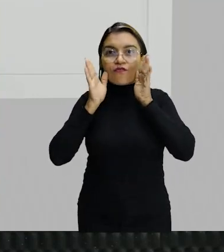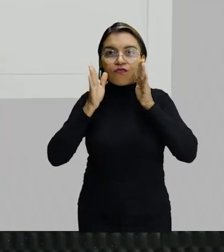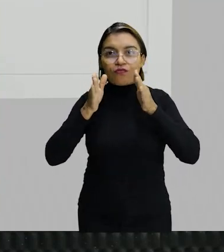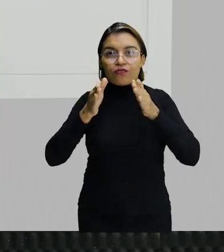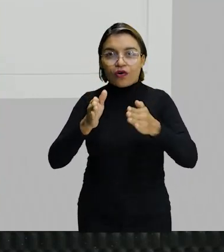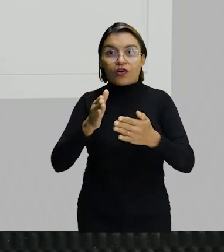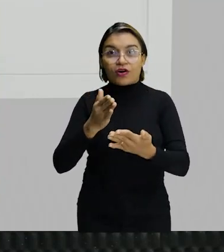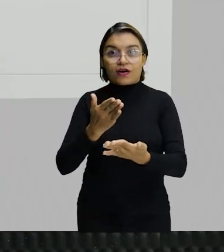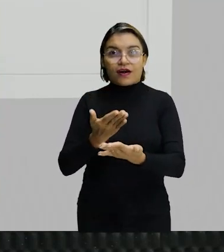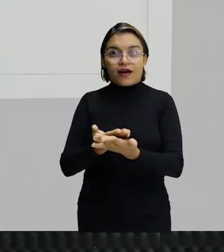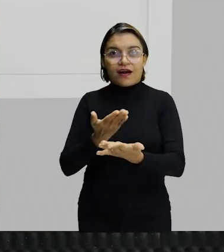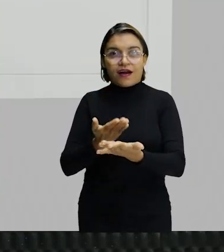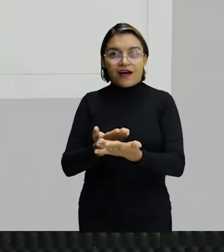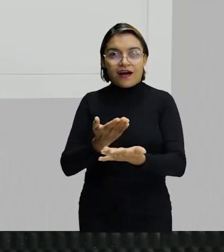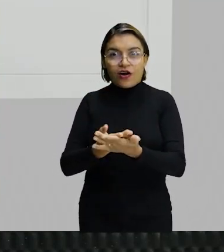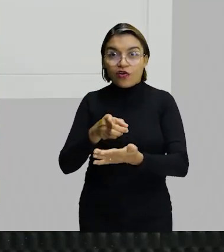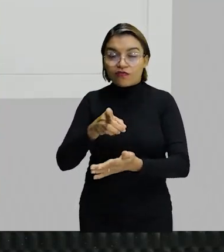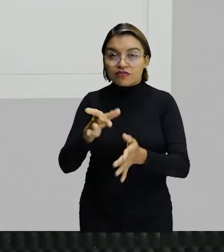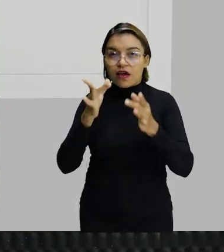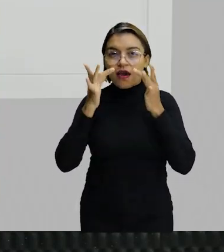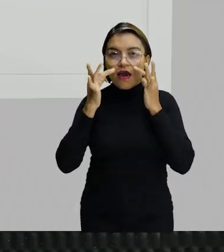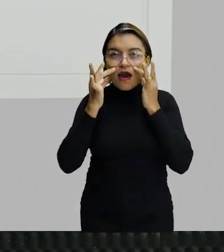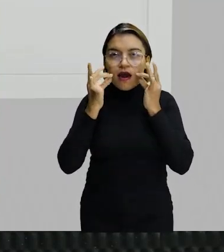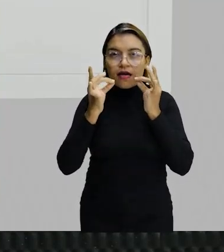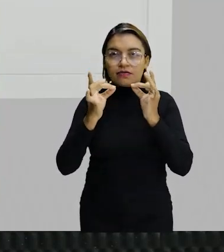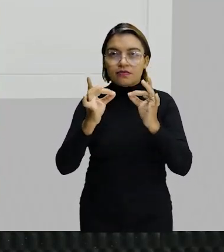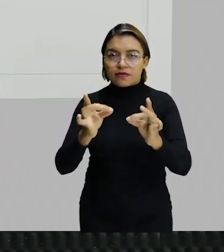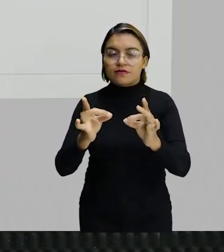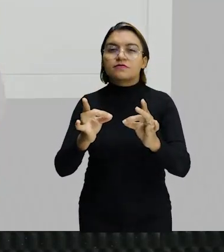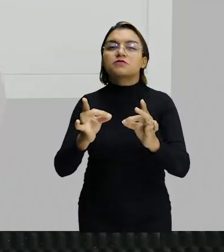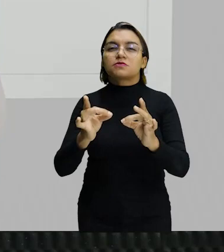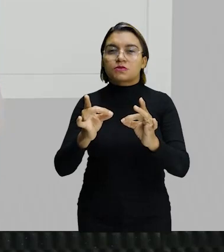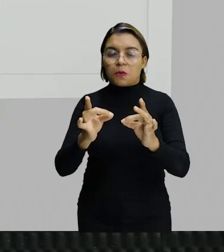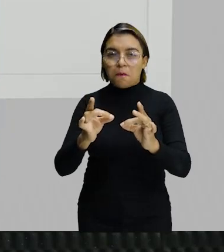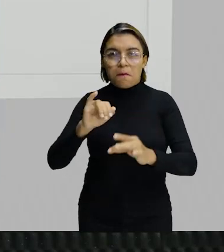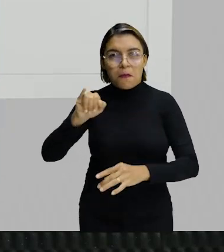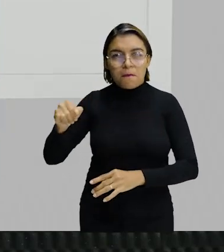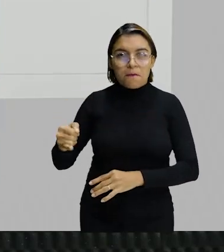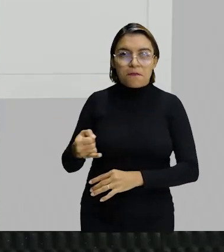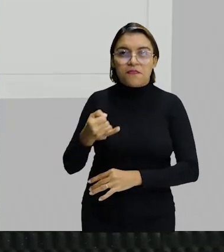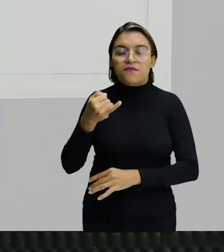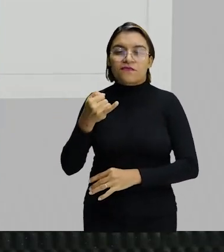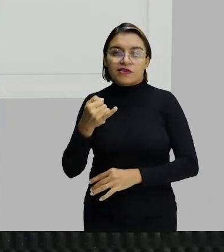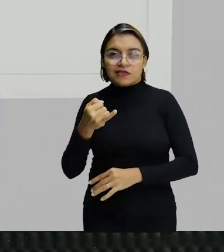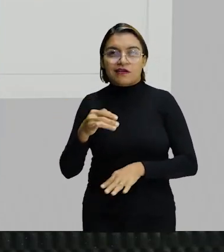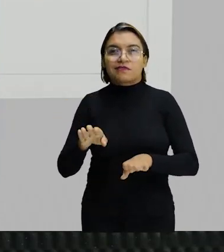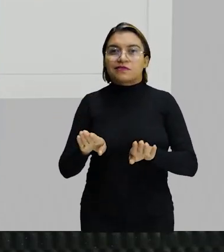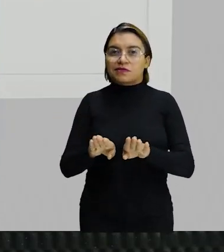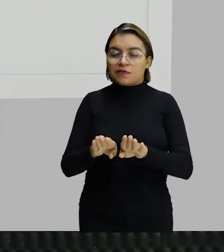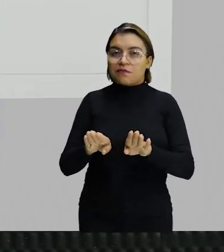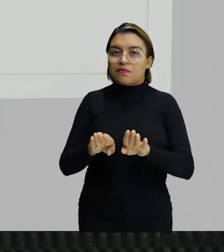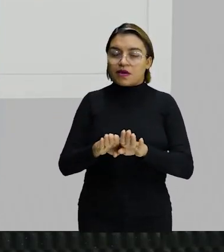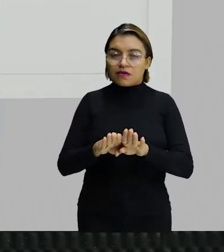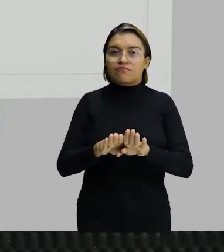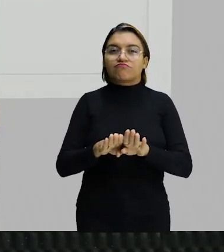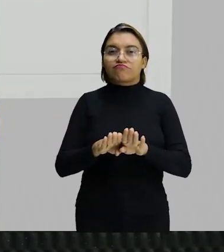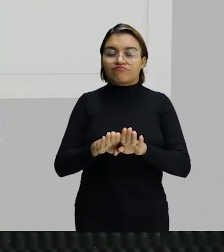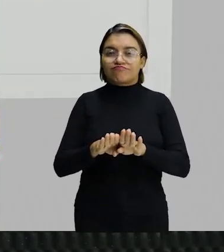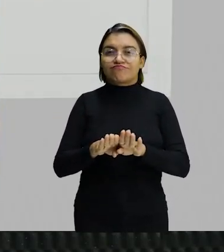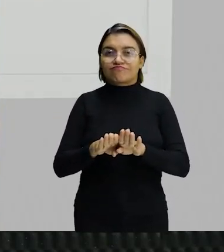gente possa, assim, com a tua atenção, construir, aproveitar e descrever conceitos